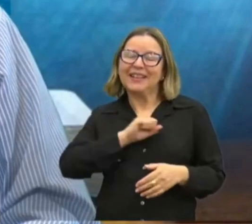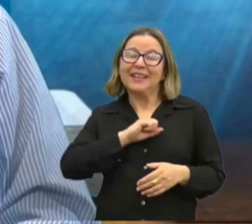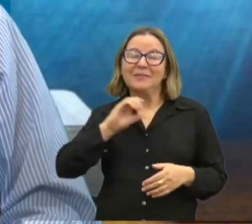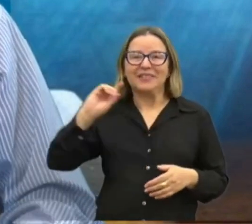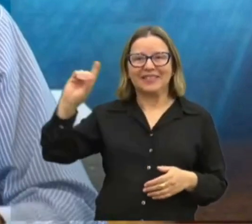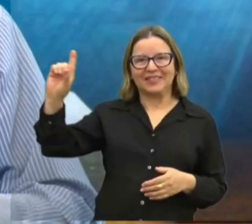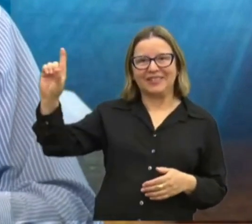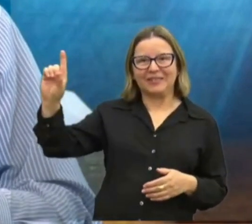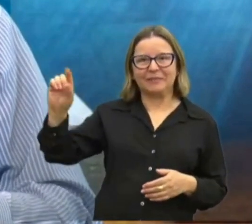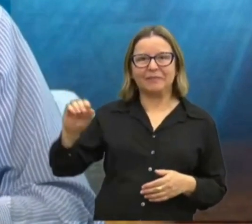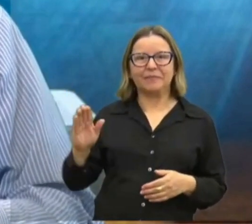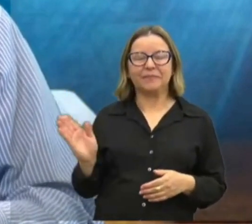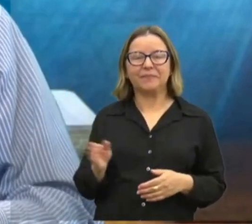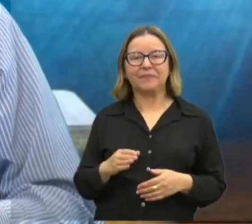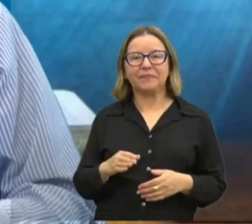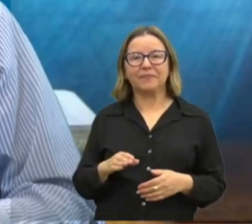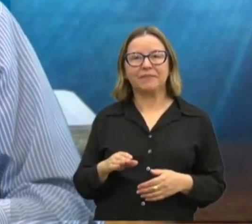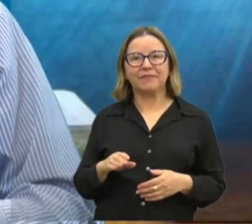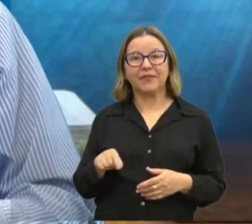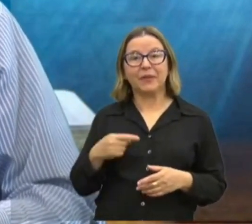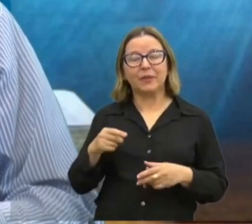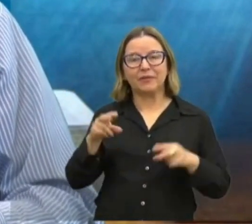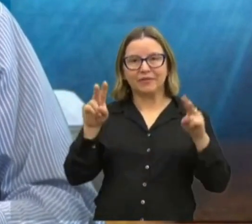Né? Outra expressão